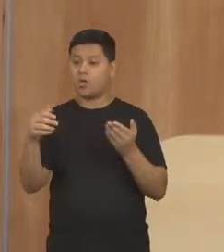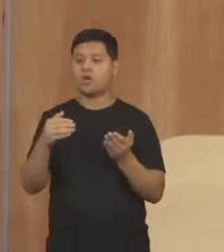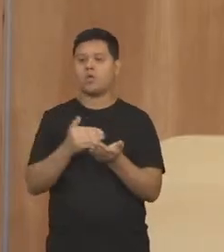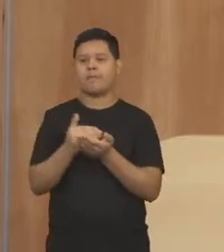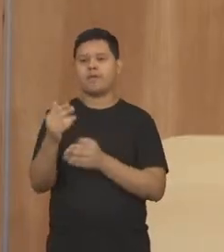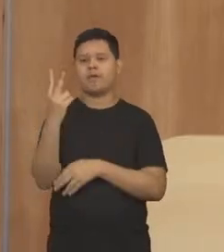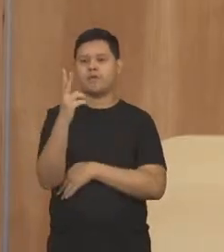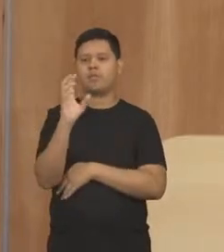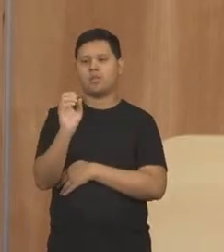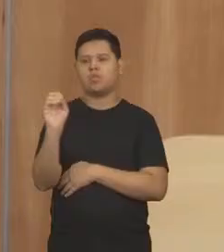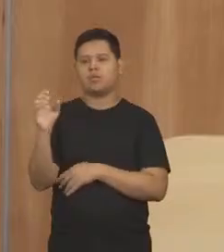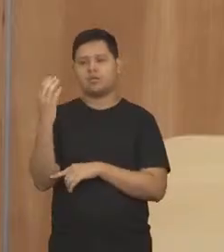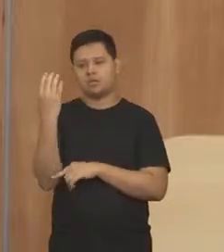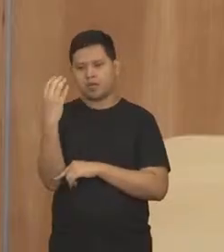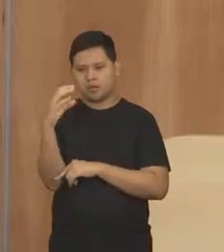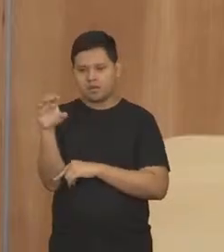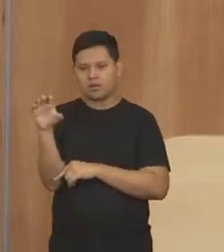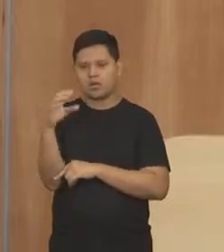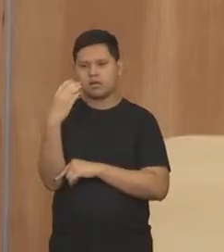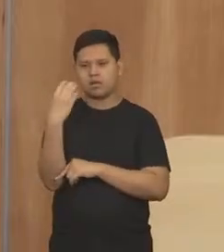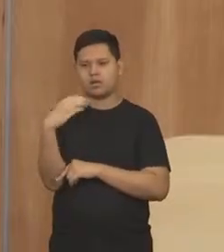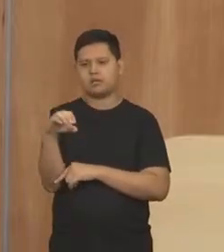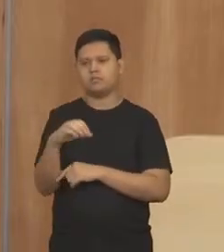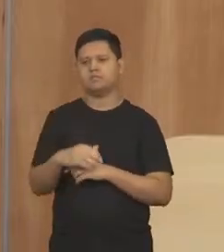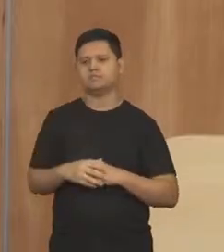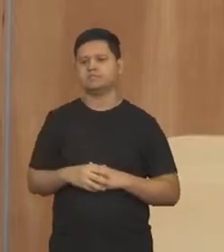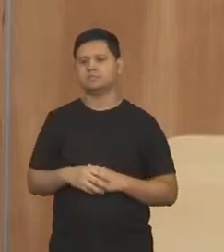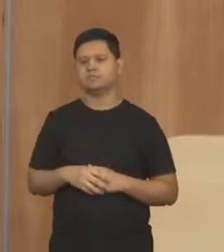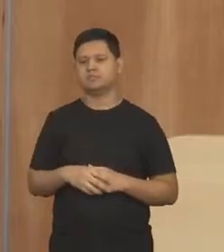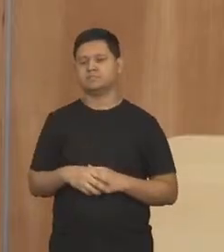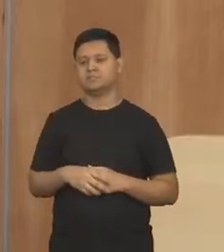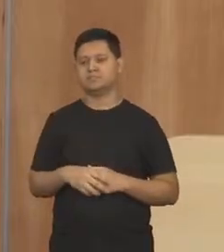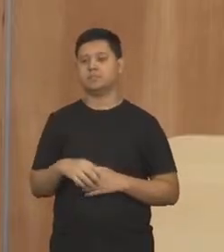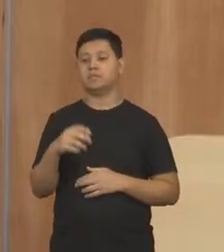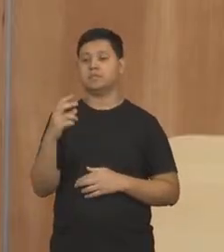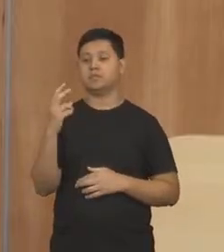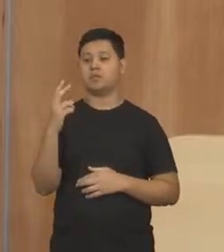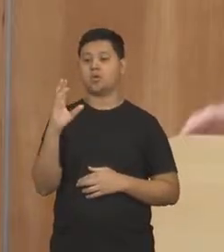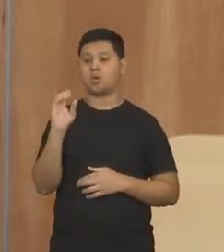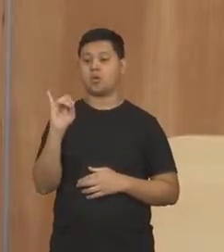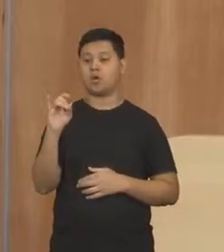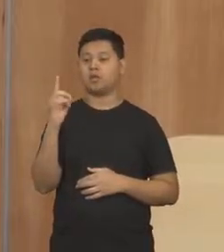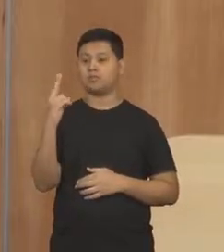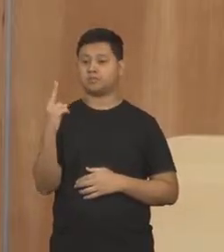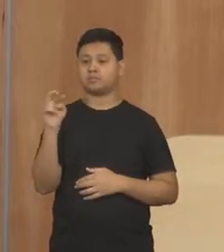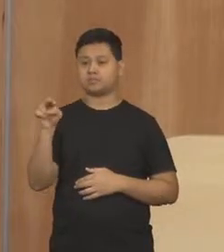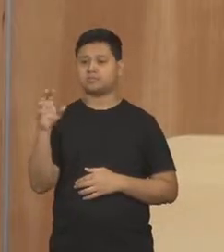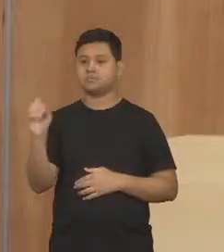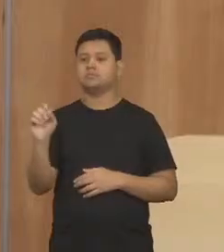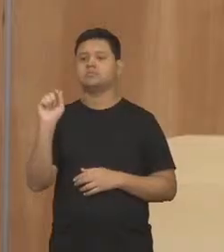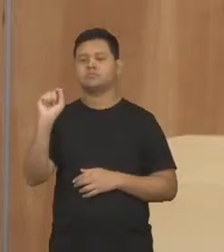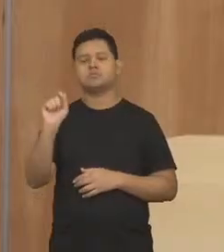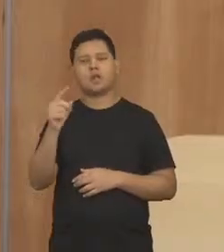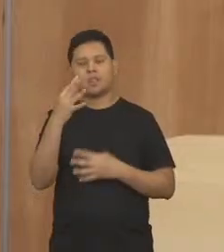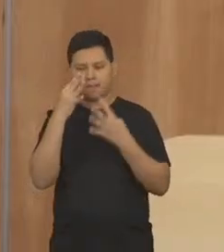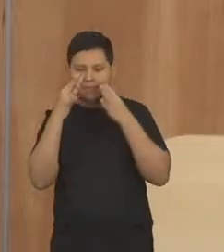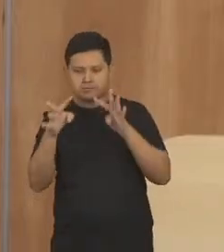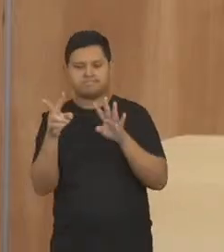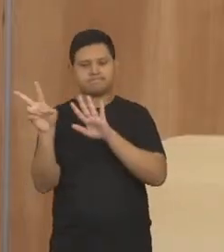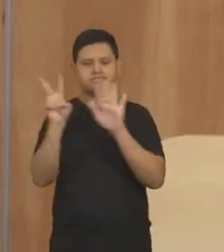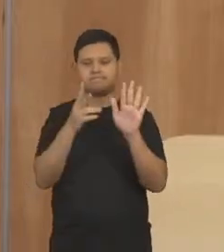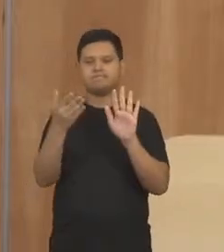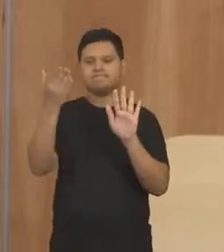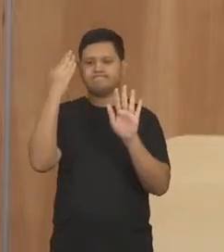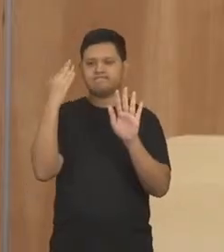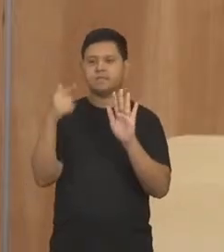com 200 câmeras o COI 2.0. Outra coisa que me chama a atenção é que na semana passada, também um pouco